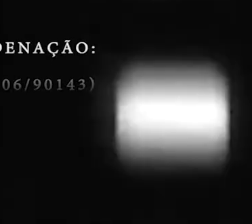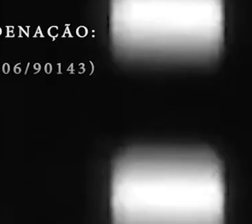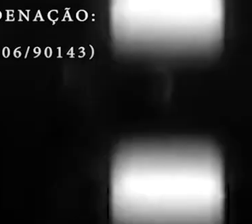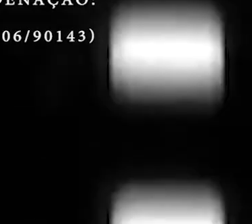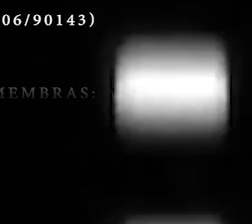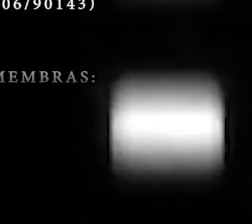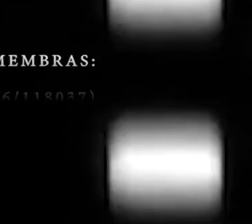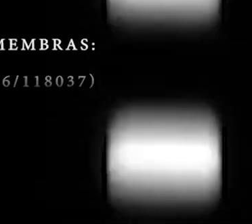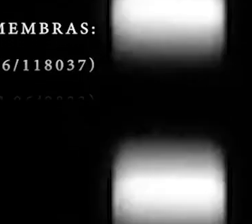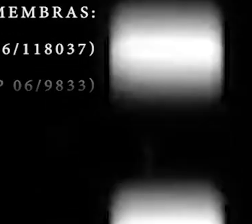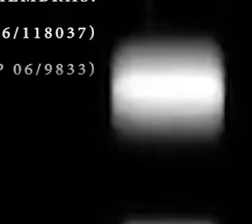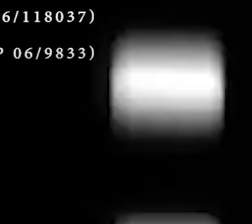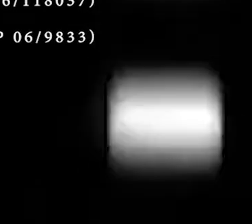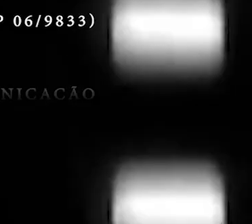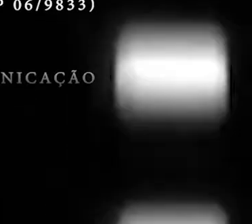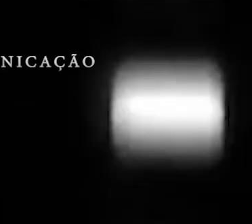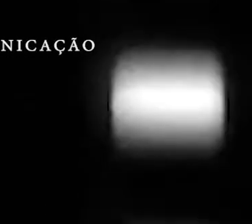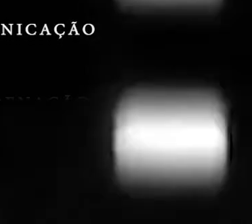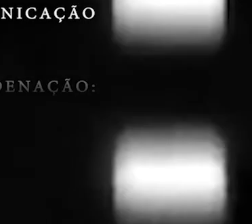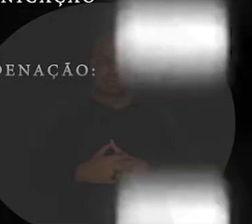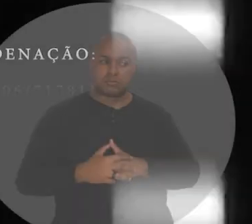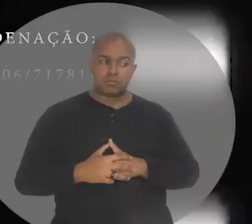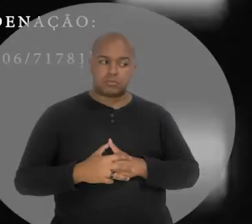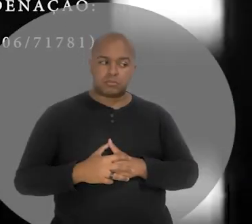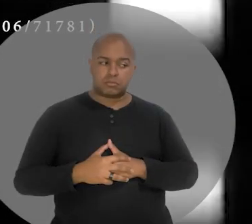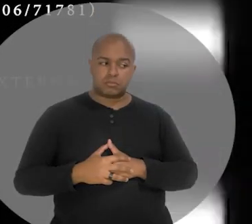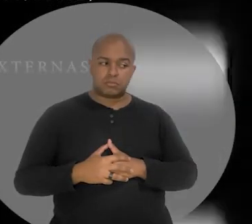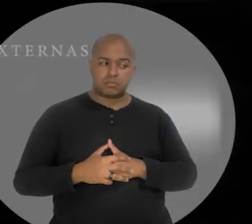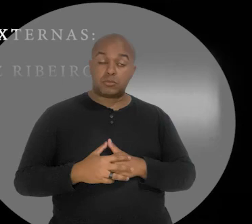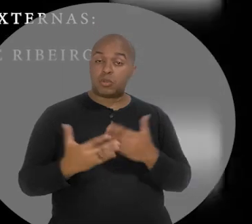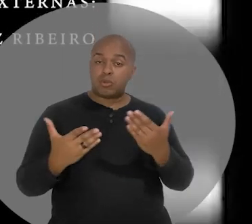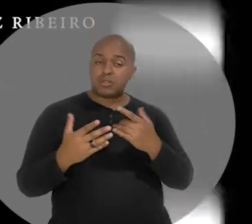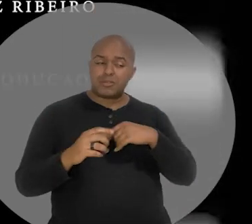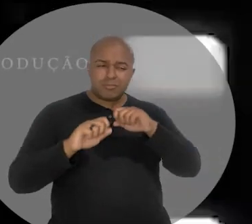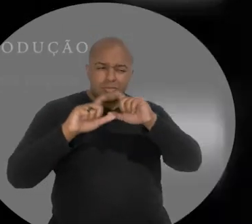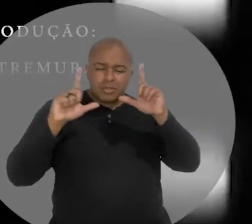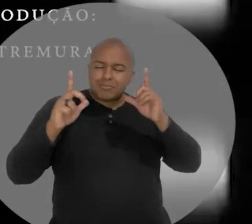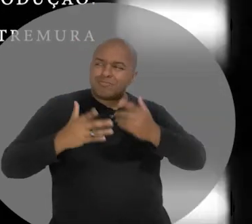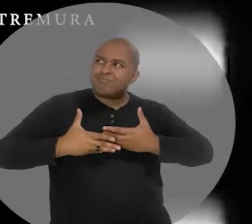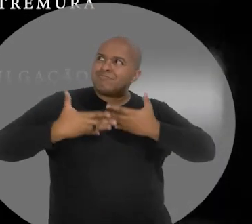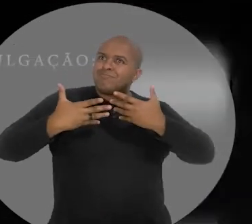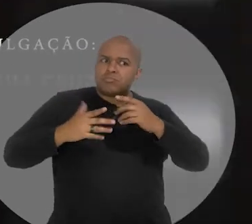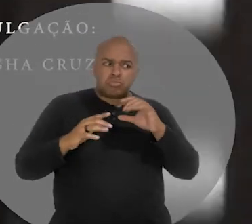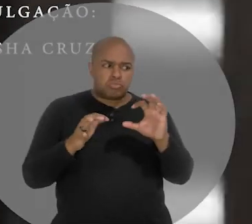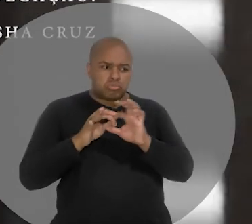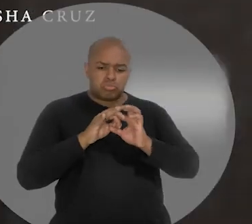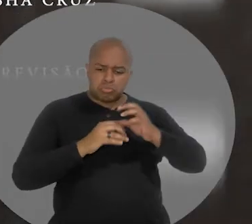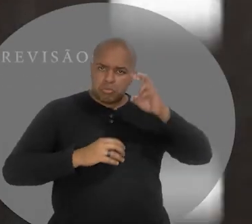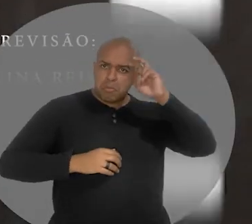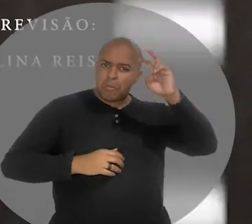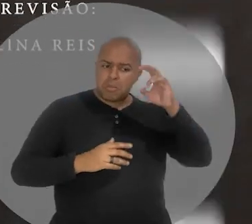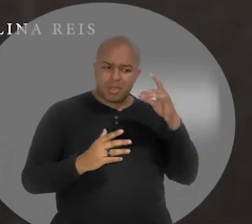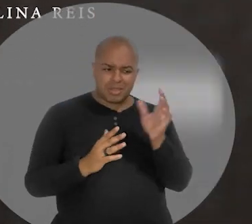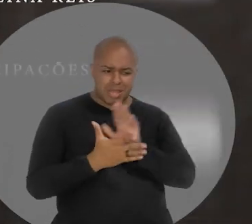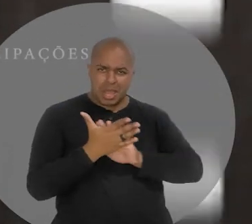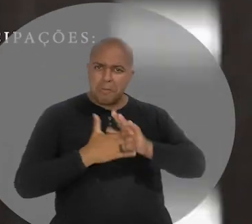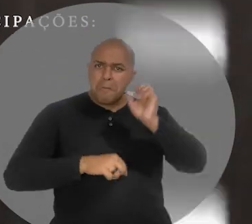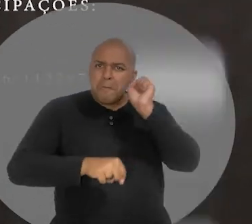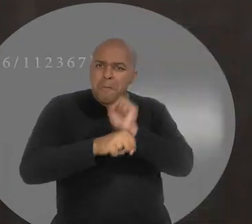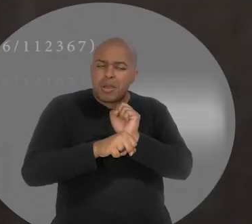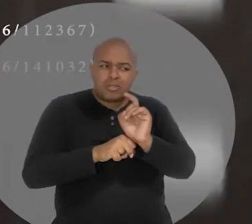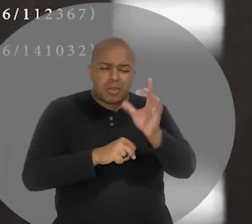Comissão História e Memória do CRP São Paulo. Hoje eu acordei inspirado, munido de inteligência. Nada pode me parar, sou minha